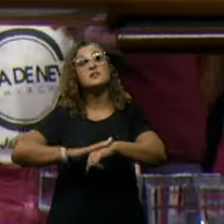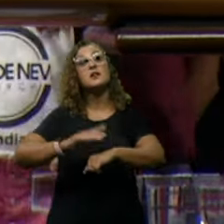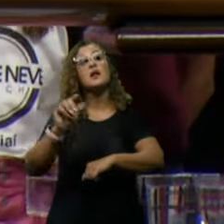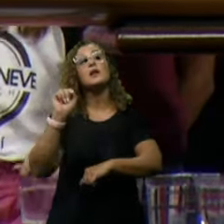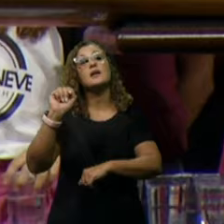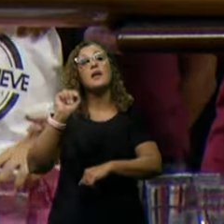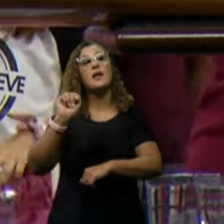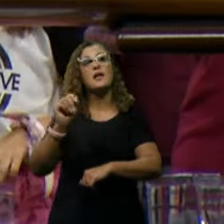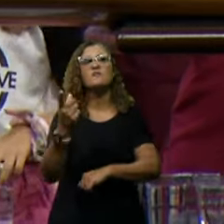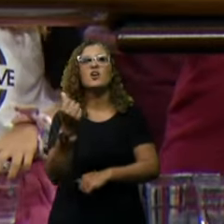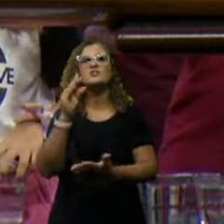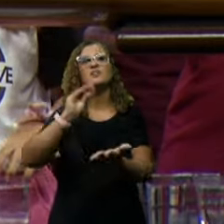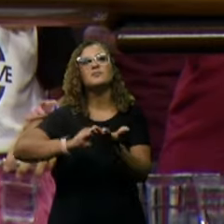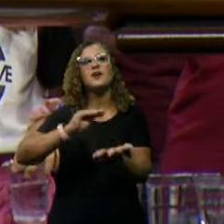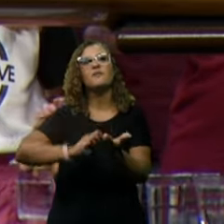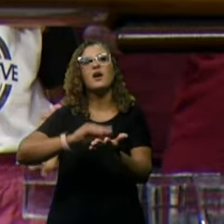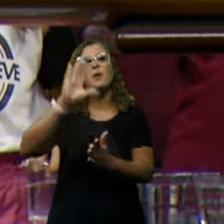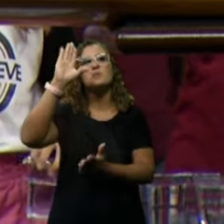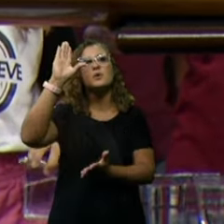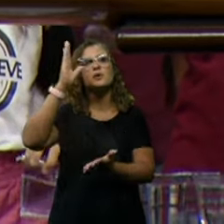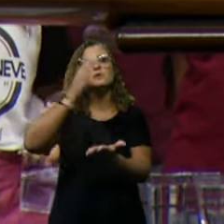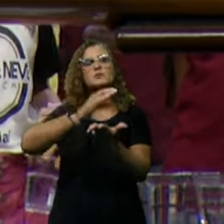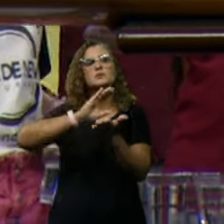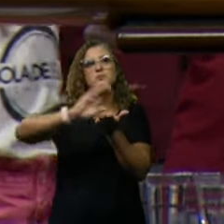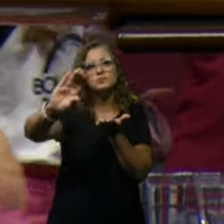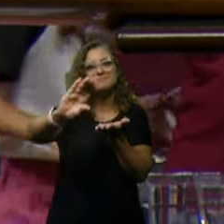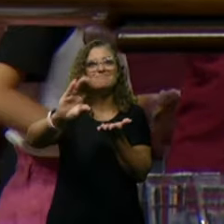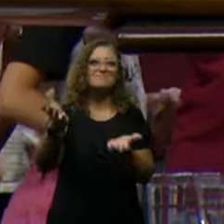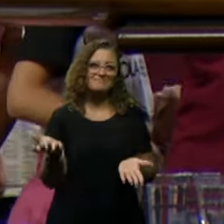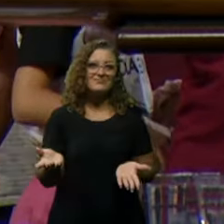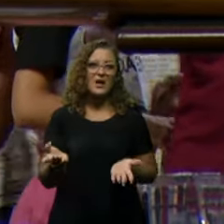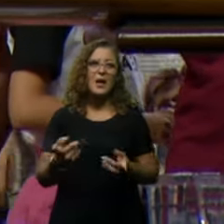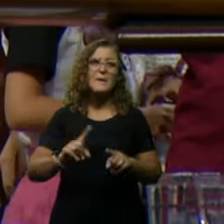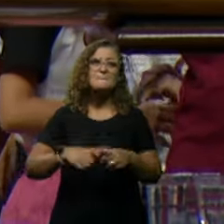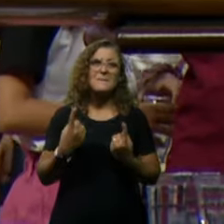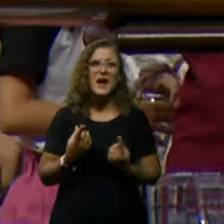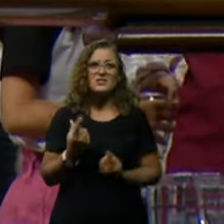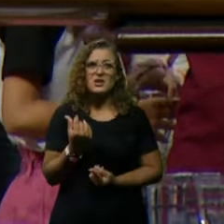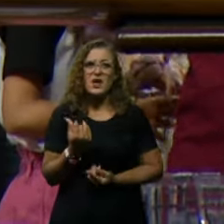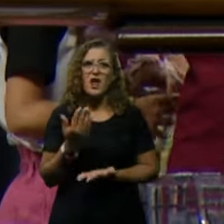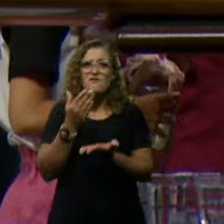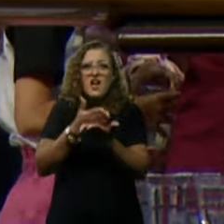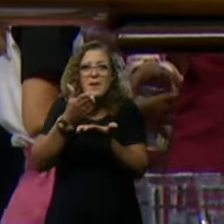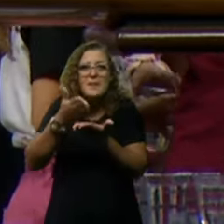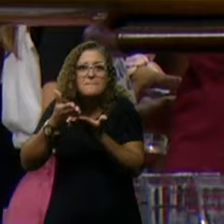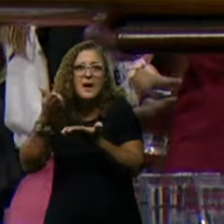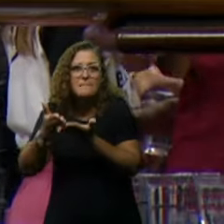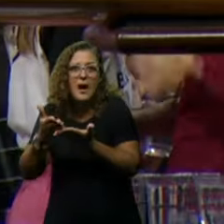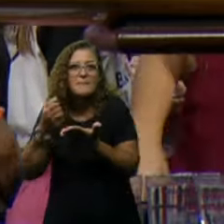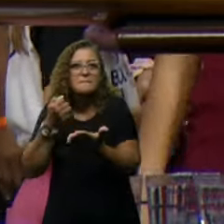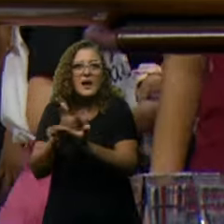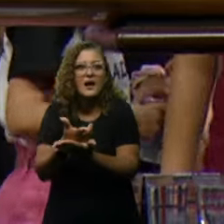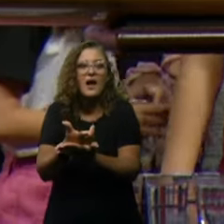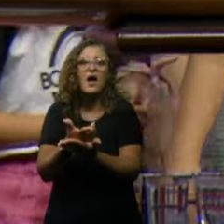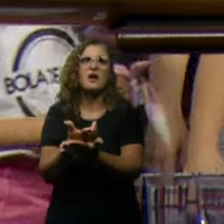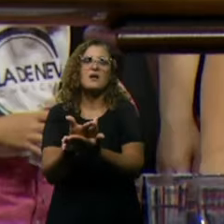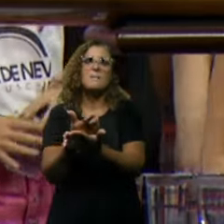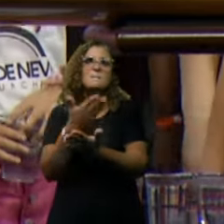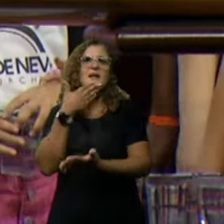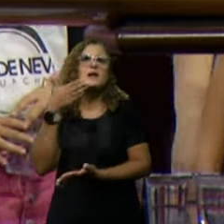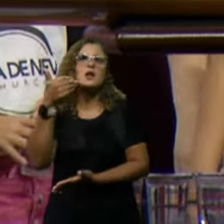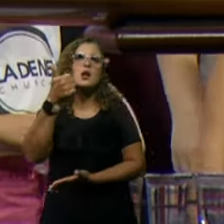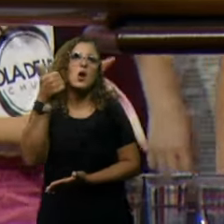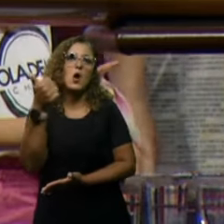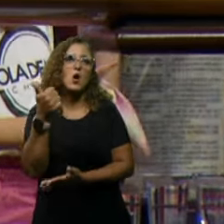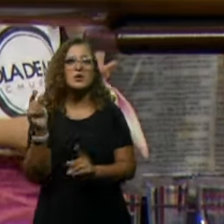para pagar não Camila mas financeiramente falando parcelar é melhor que você não tem dinheiro em caixa só porque você precisa de capital de giro